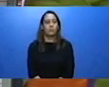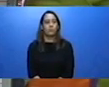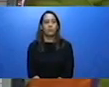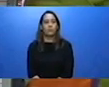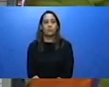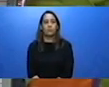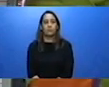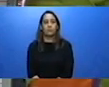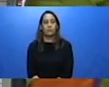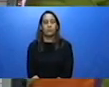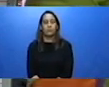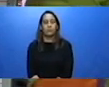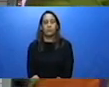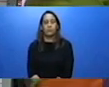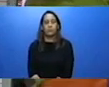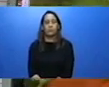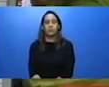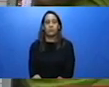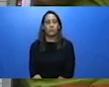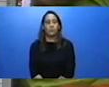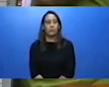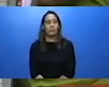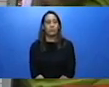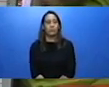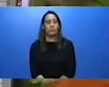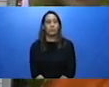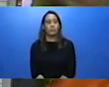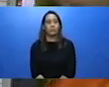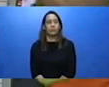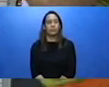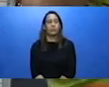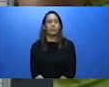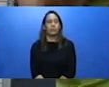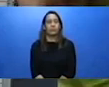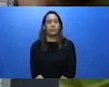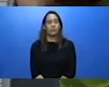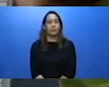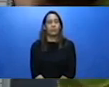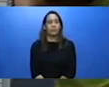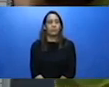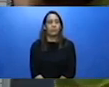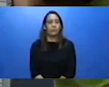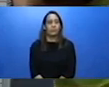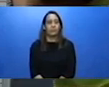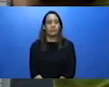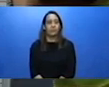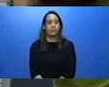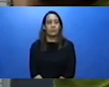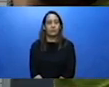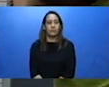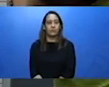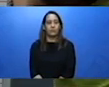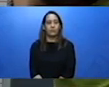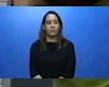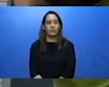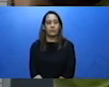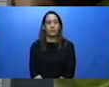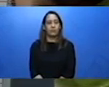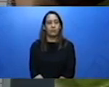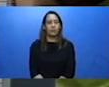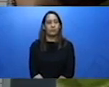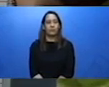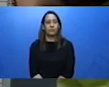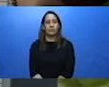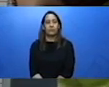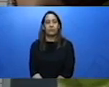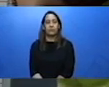ficar nem tão grande e nem tão pequena. Certo? Então, vamos lá. W